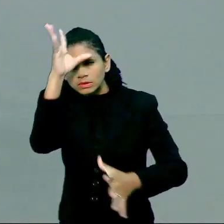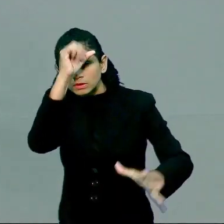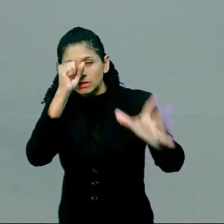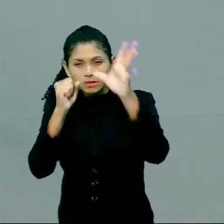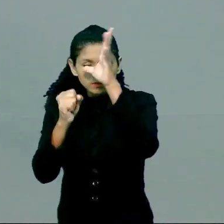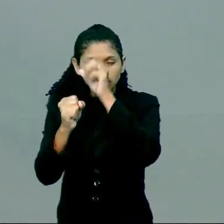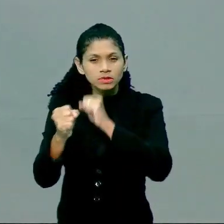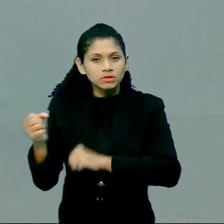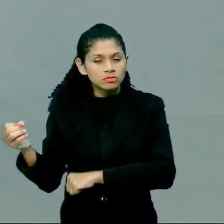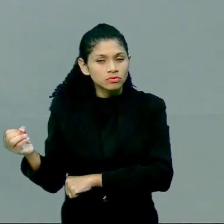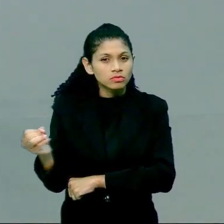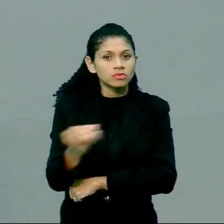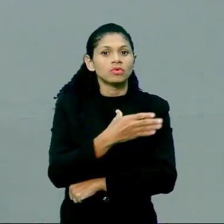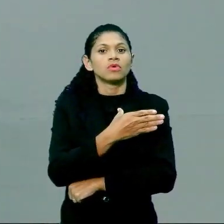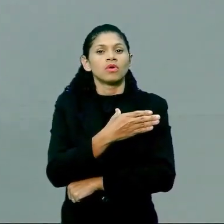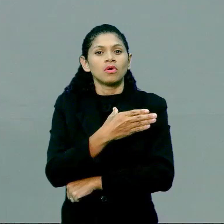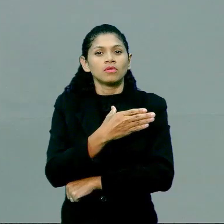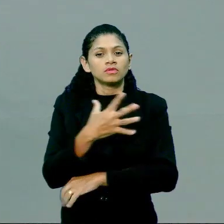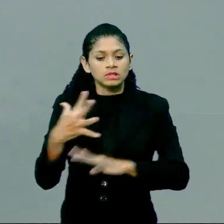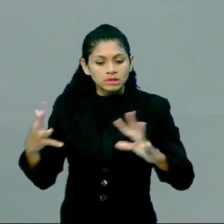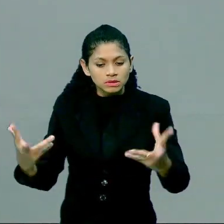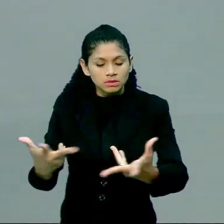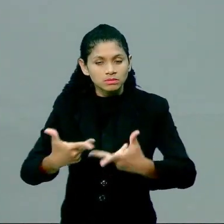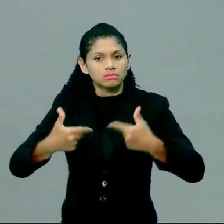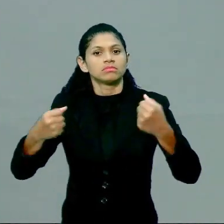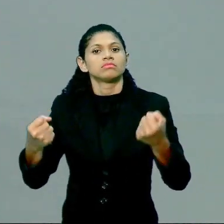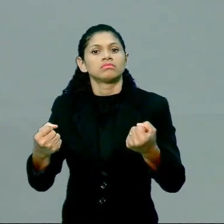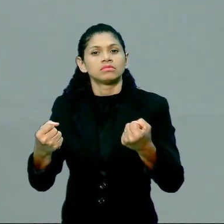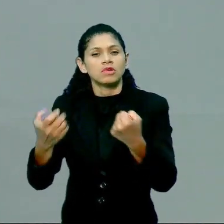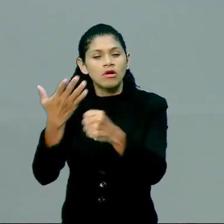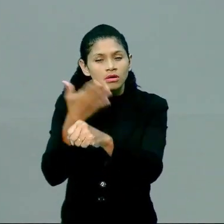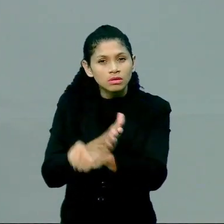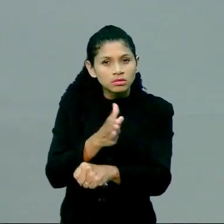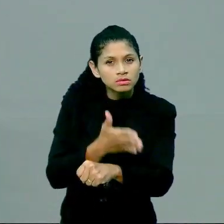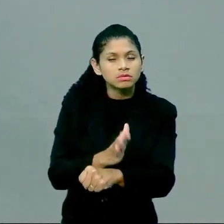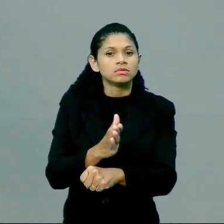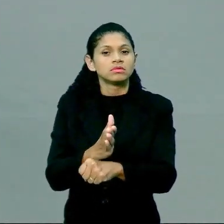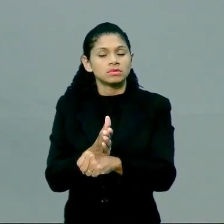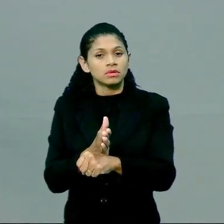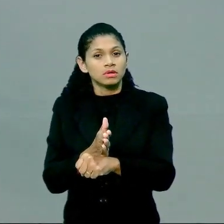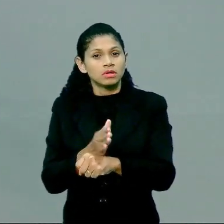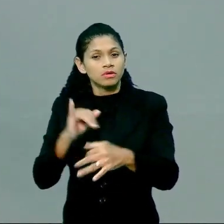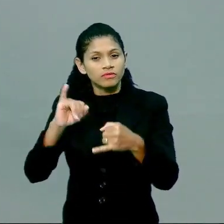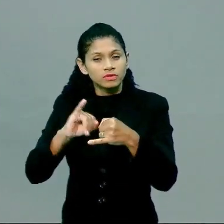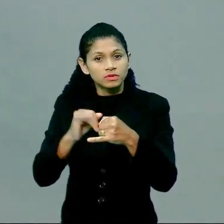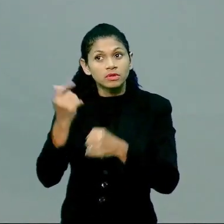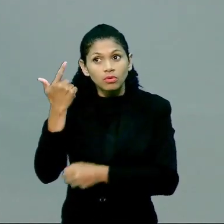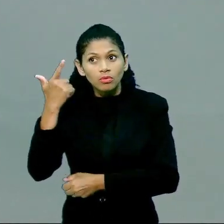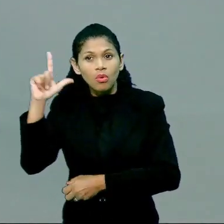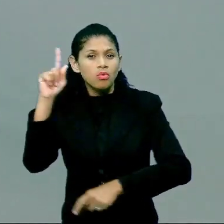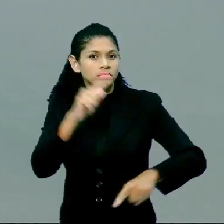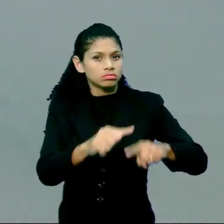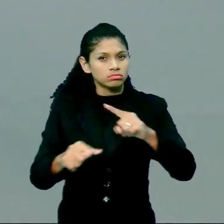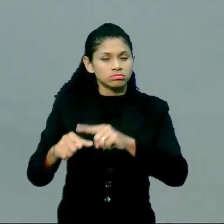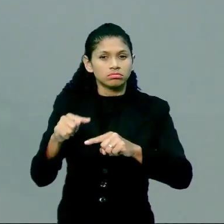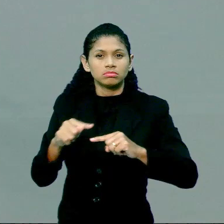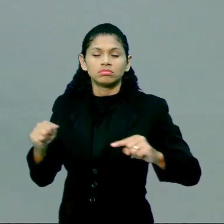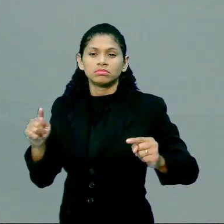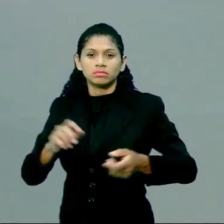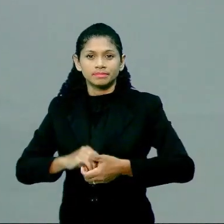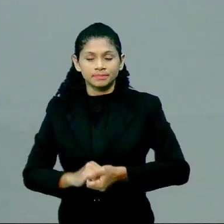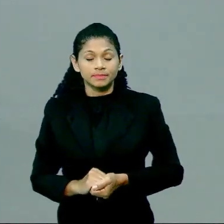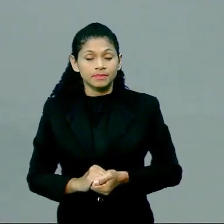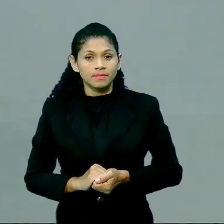esse tema devoção Ninguém está cheirando madeira você não gostar da Madeira é tipo aquelas pessoas que trabalham com fragrância né E